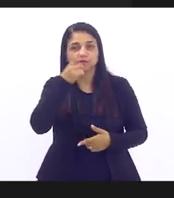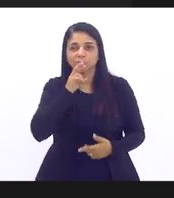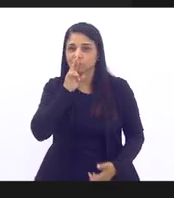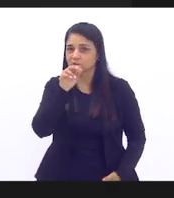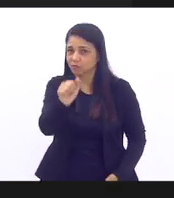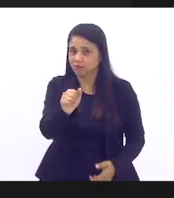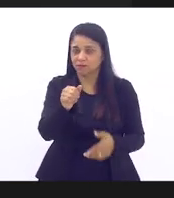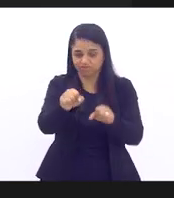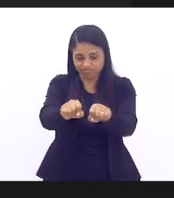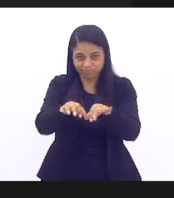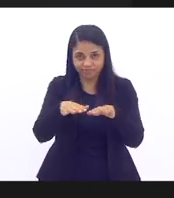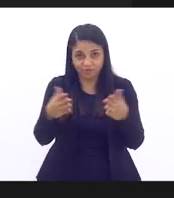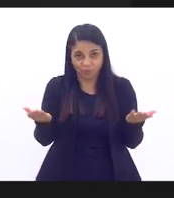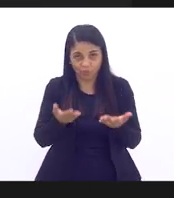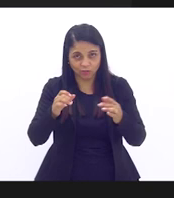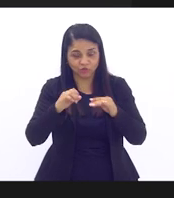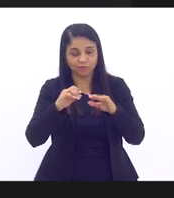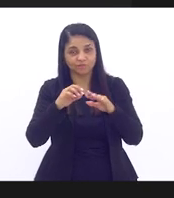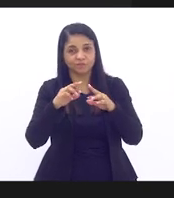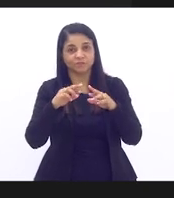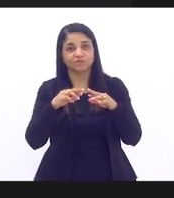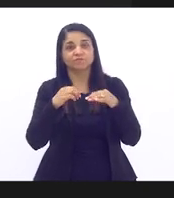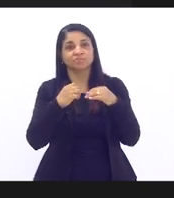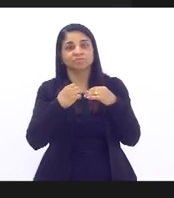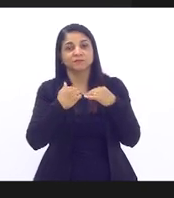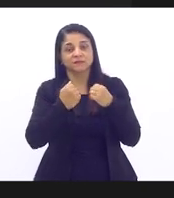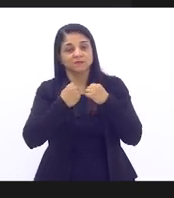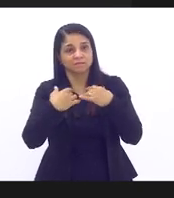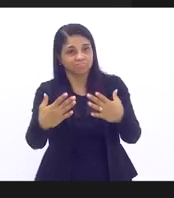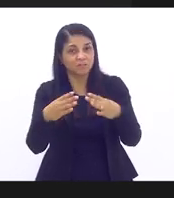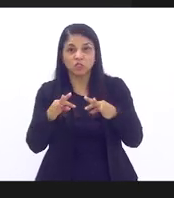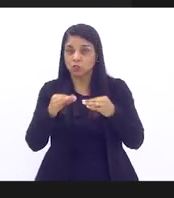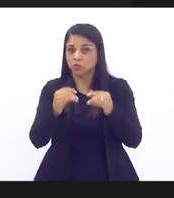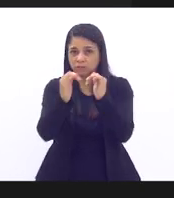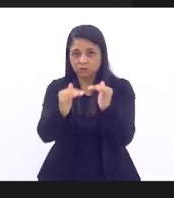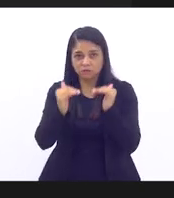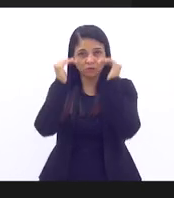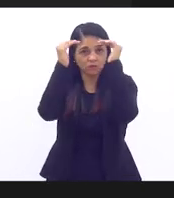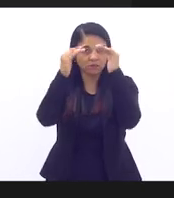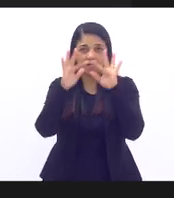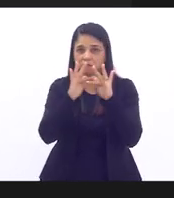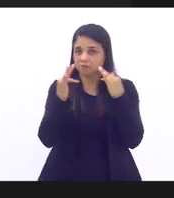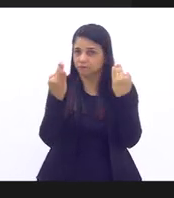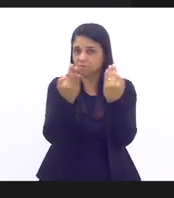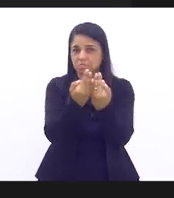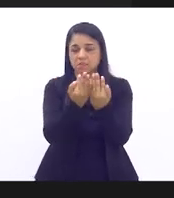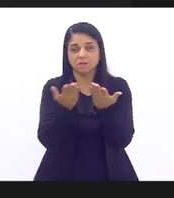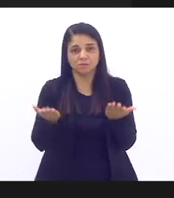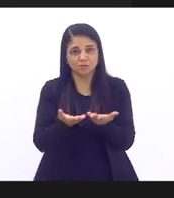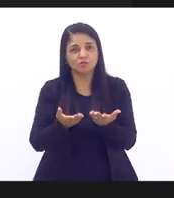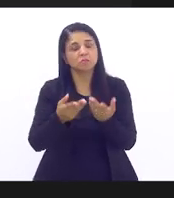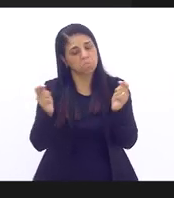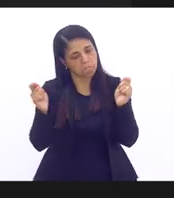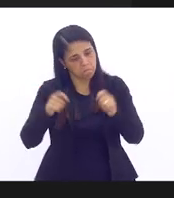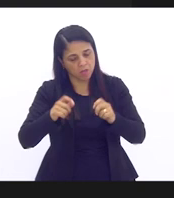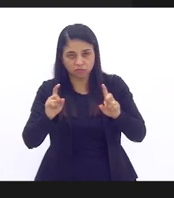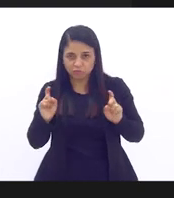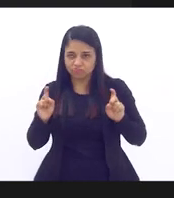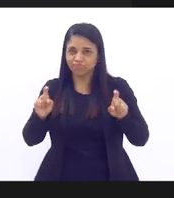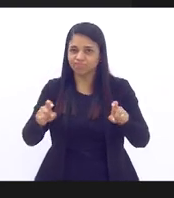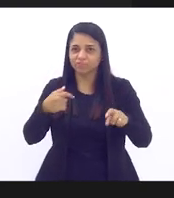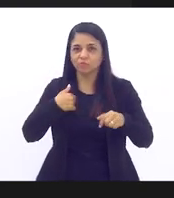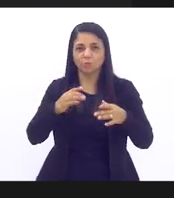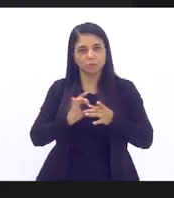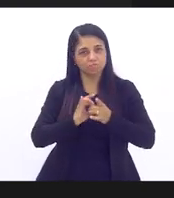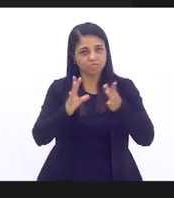sessão e todos os deputados todas as autoridades todas as famílias aí presentes sempre conta como a data do librelon vamos estar